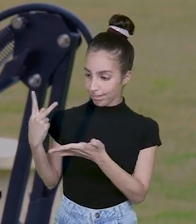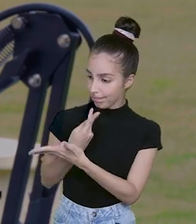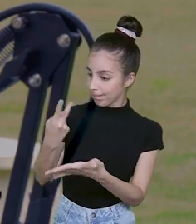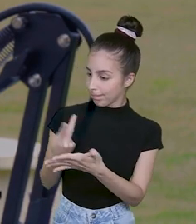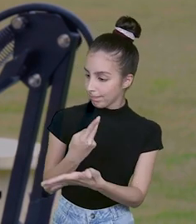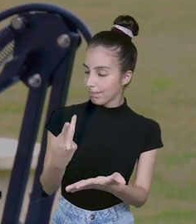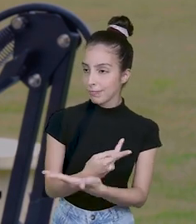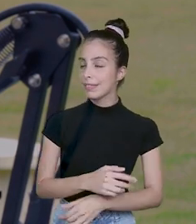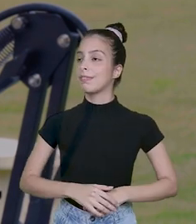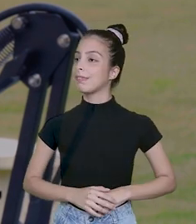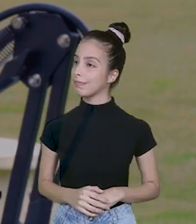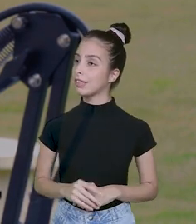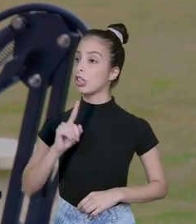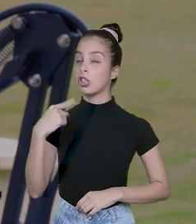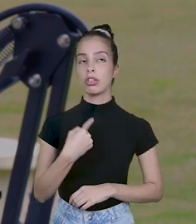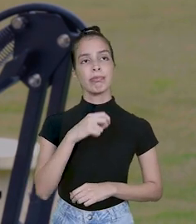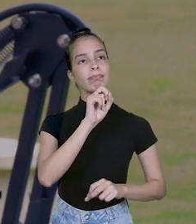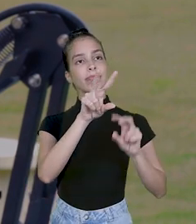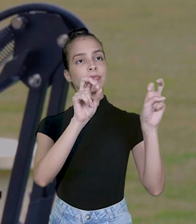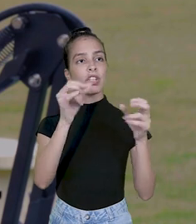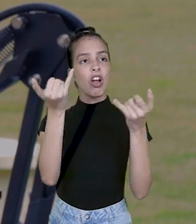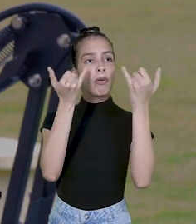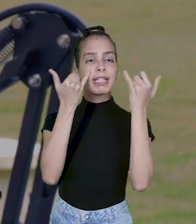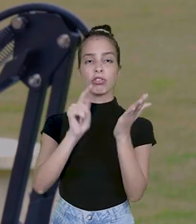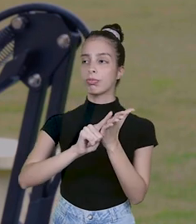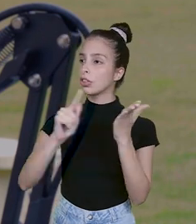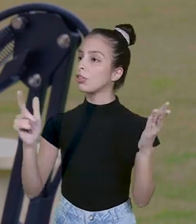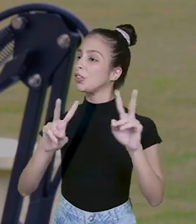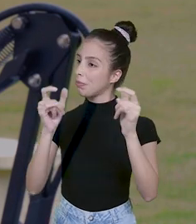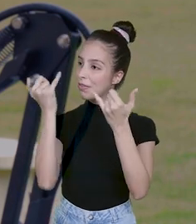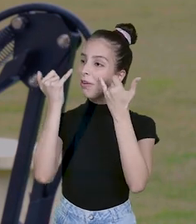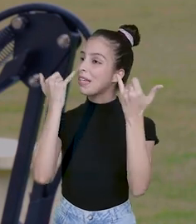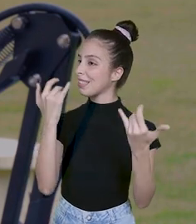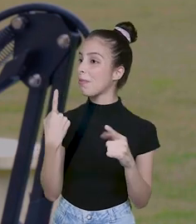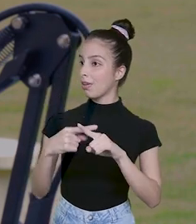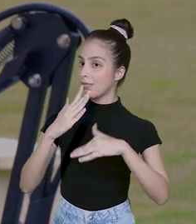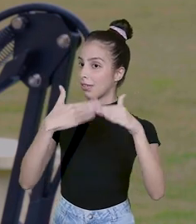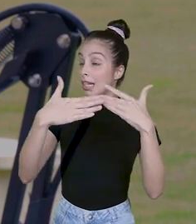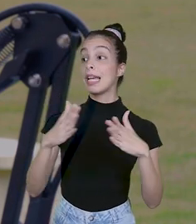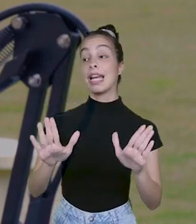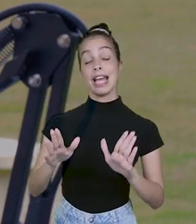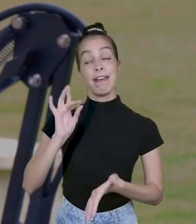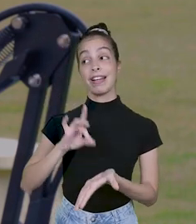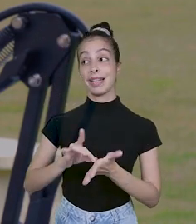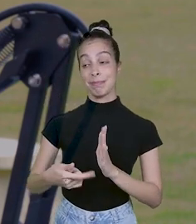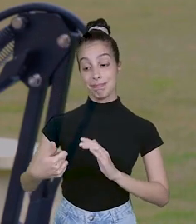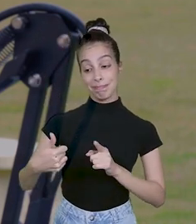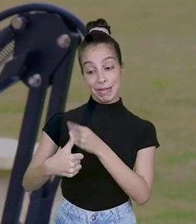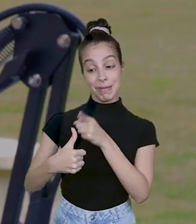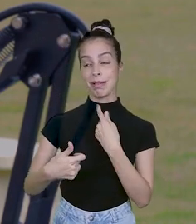notícias sobre como tem avançado essas discussões e sobre como realmente é preciso primeiro legislar